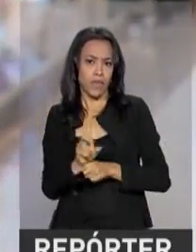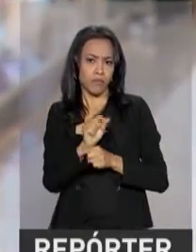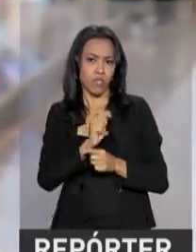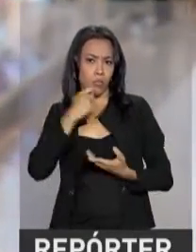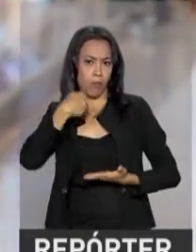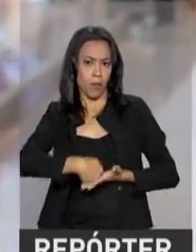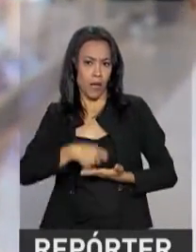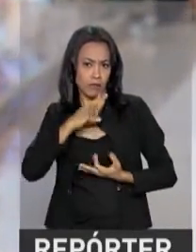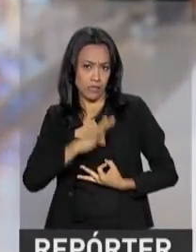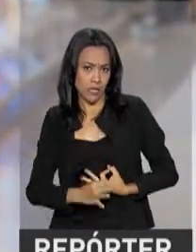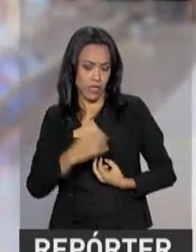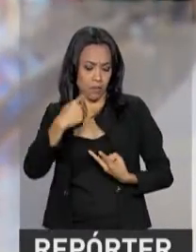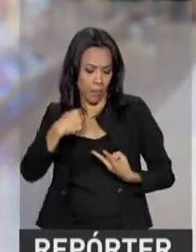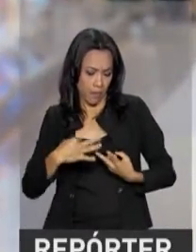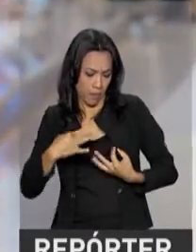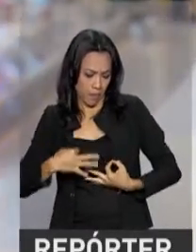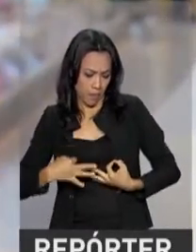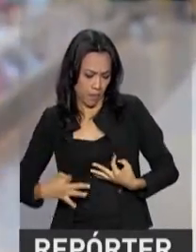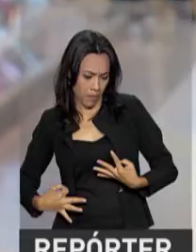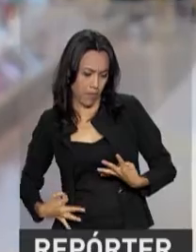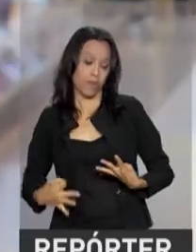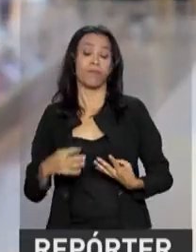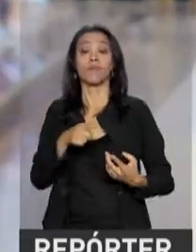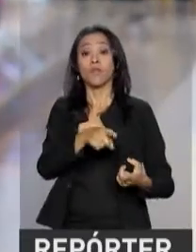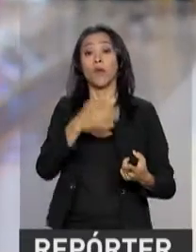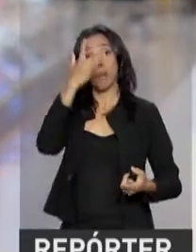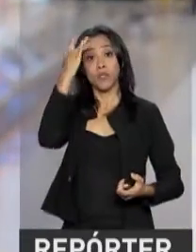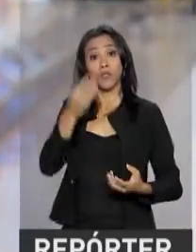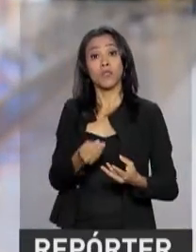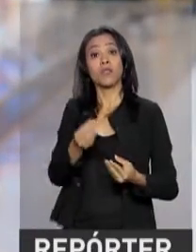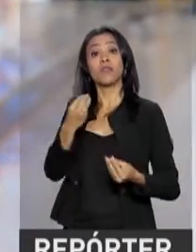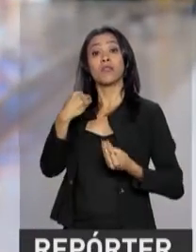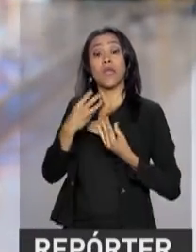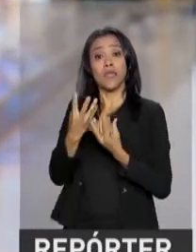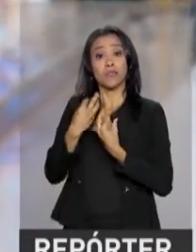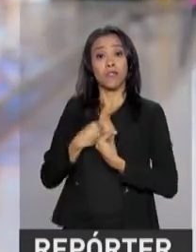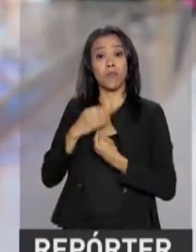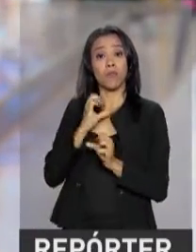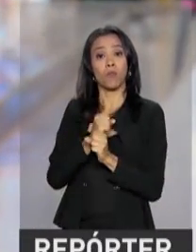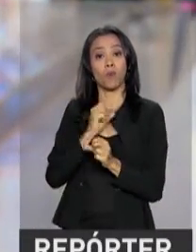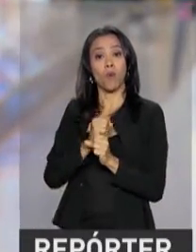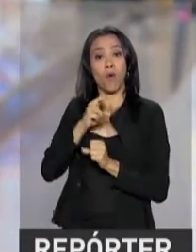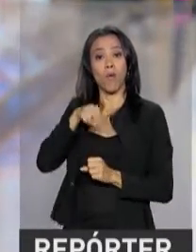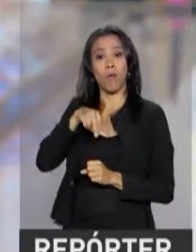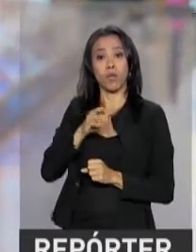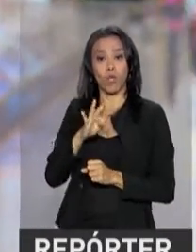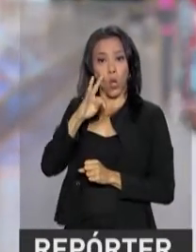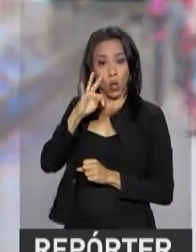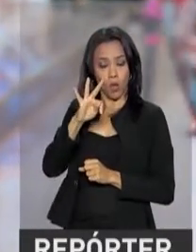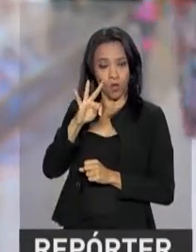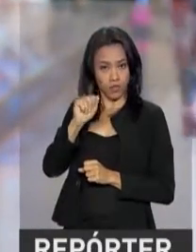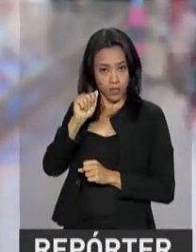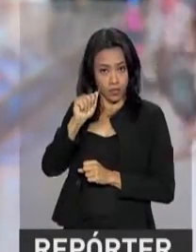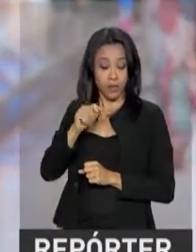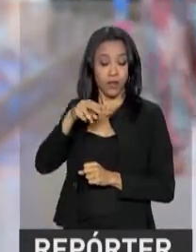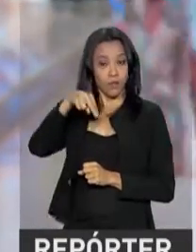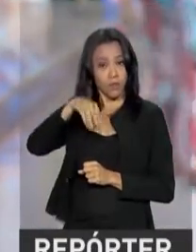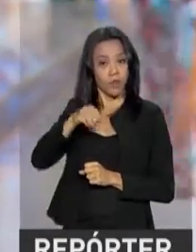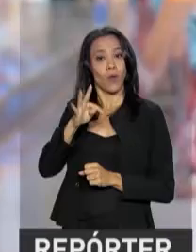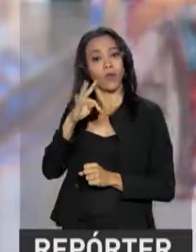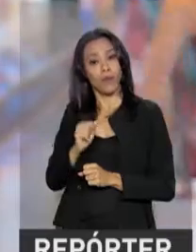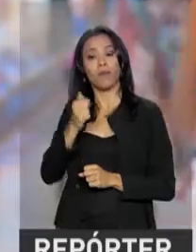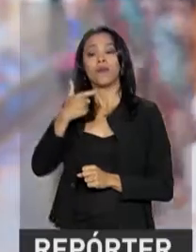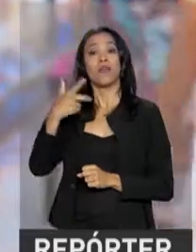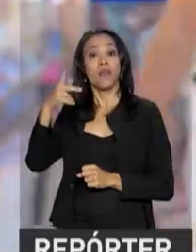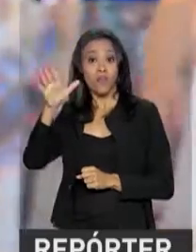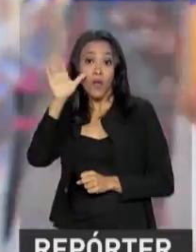dia a partir dos dados o consumidor vai receber uma nota que poderá ser consultada com quem for oferecer um empréstimo